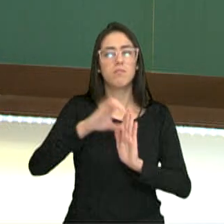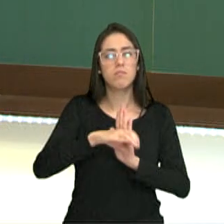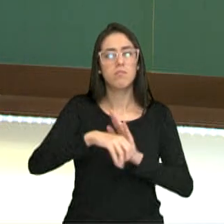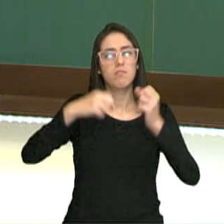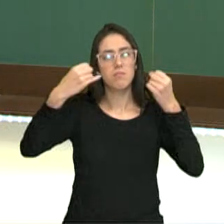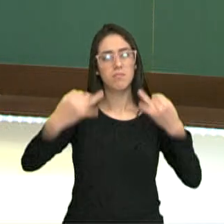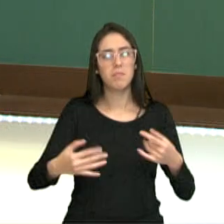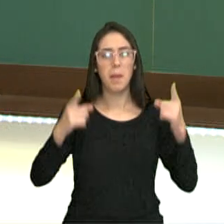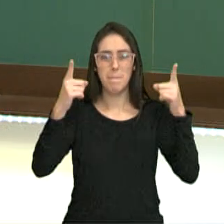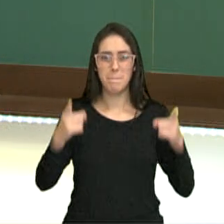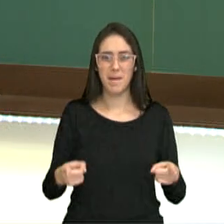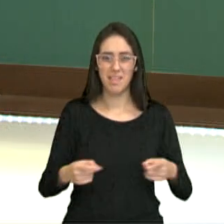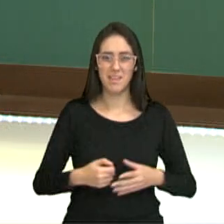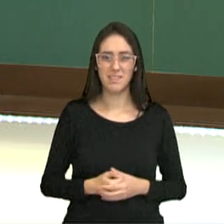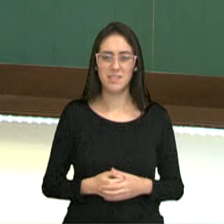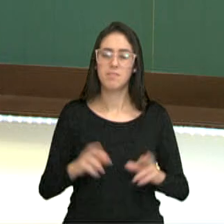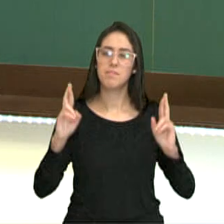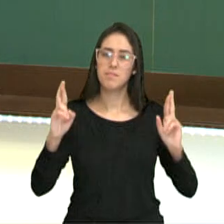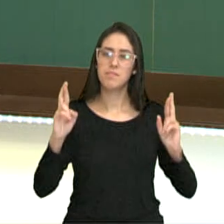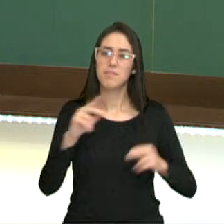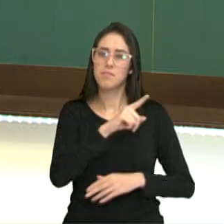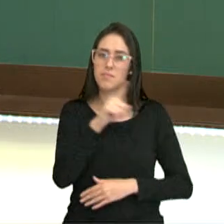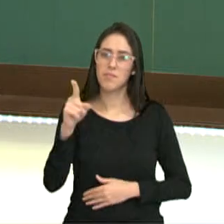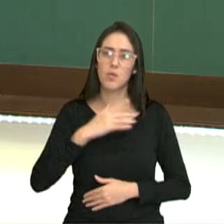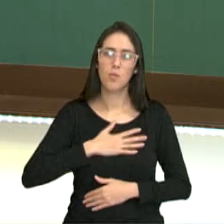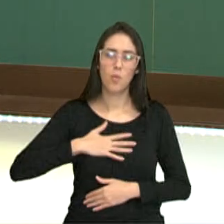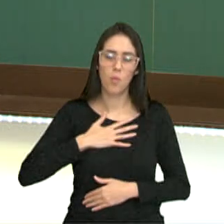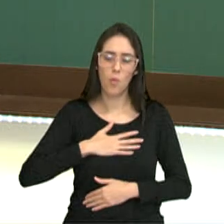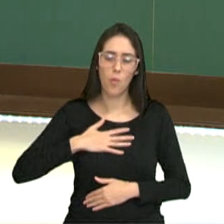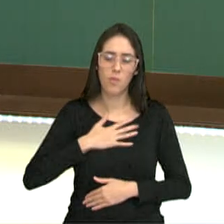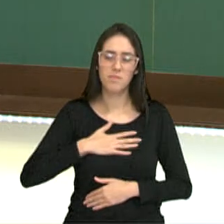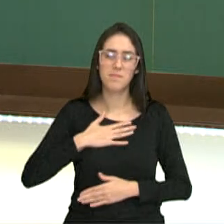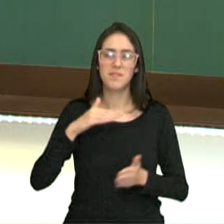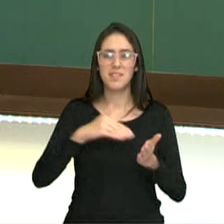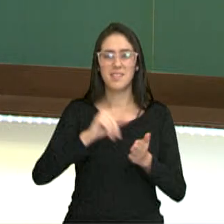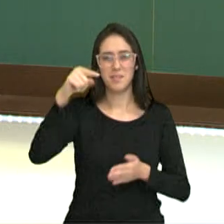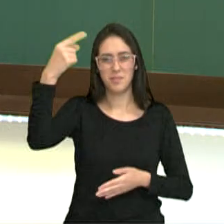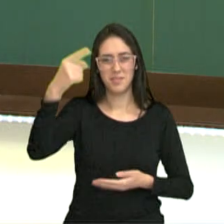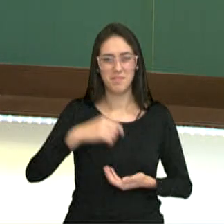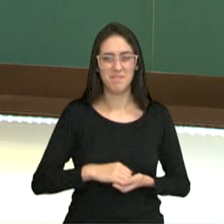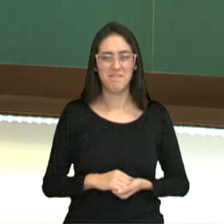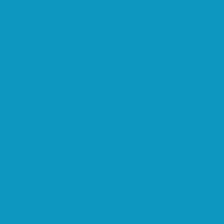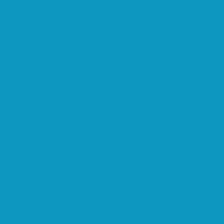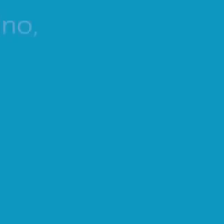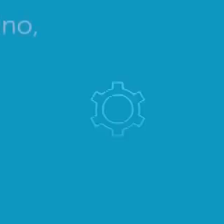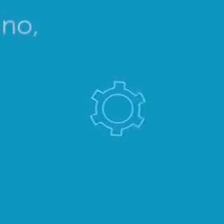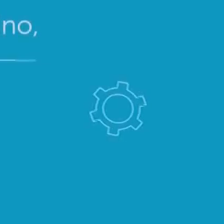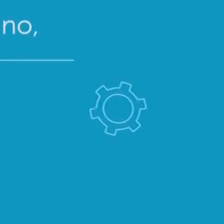definição de matrizes. Espero que vocês tenham gostado e até breve.